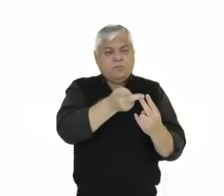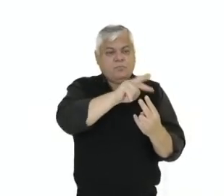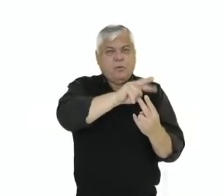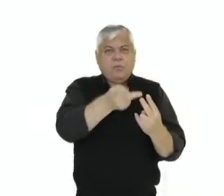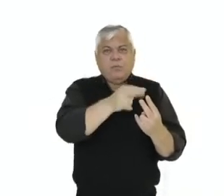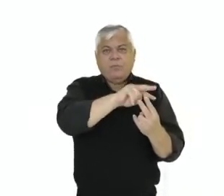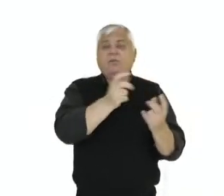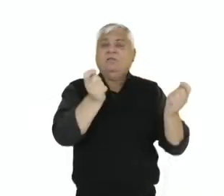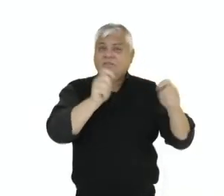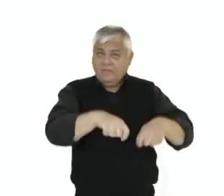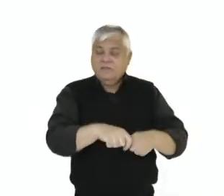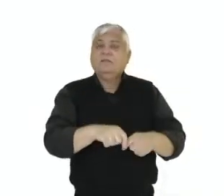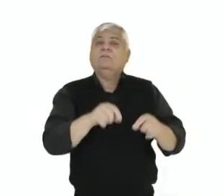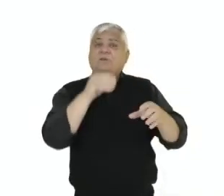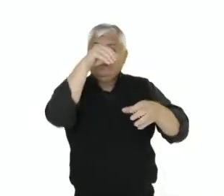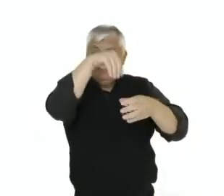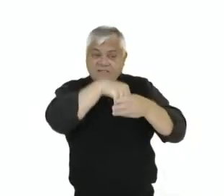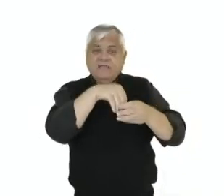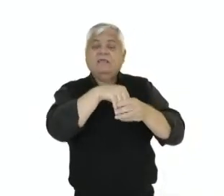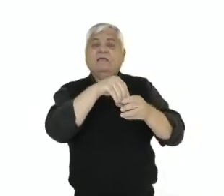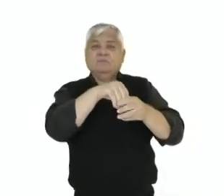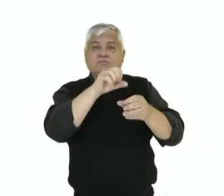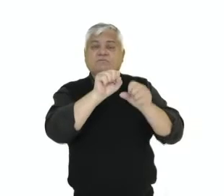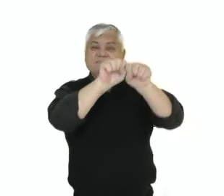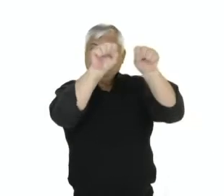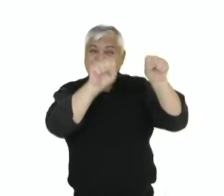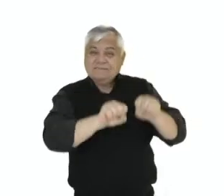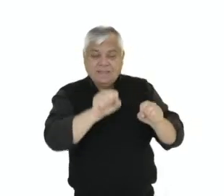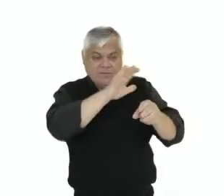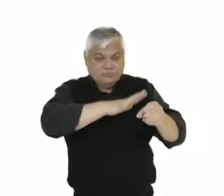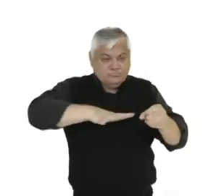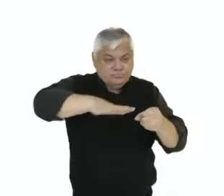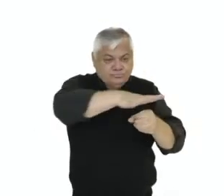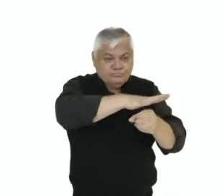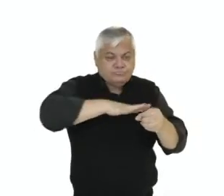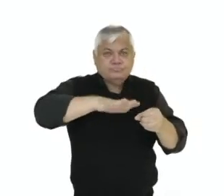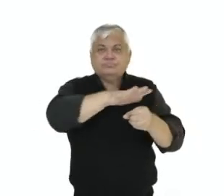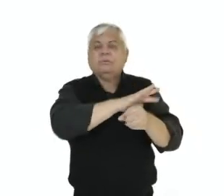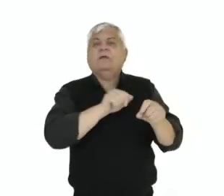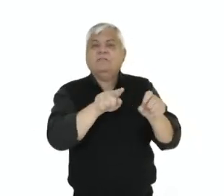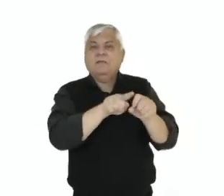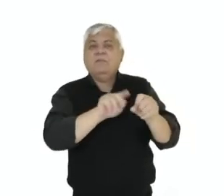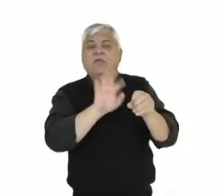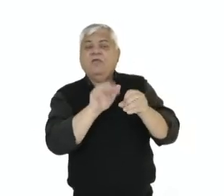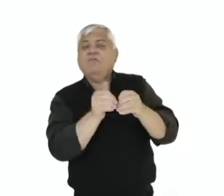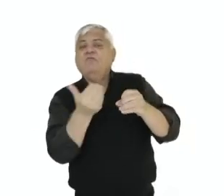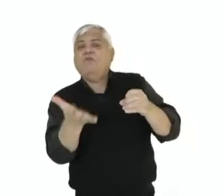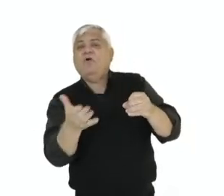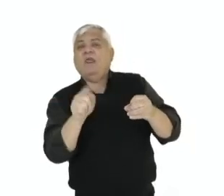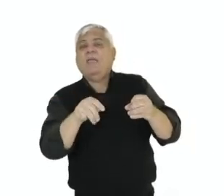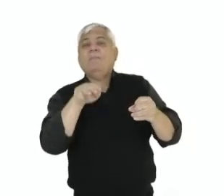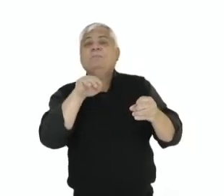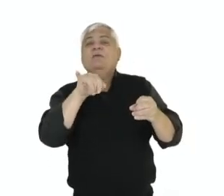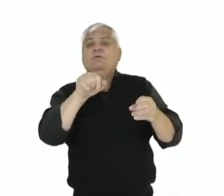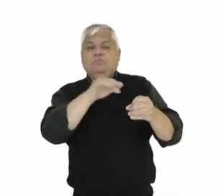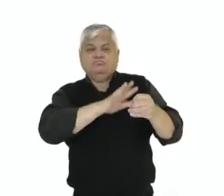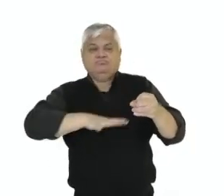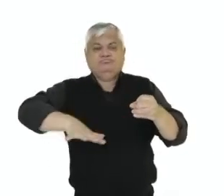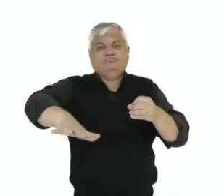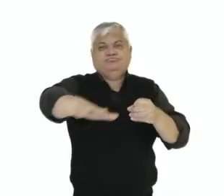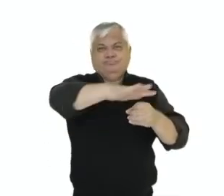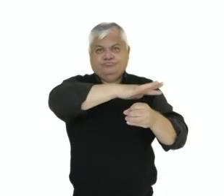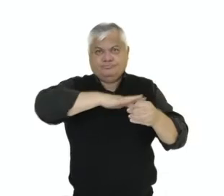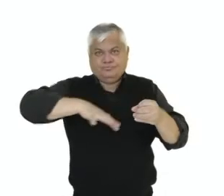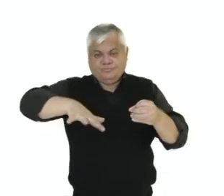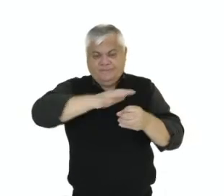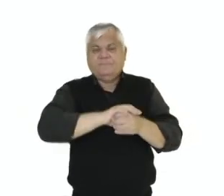pequeno, ecossistema, chamado de sistema, e toda a parte de fora do sistema é chamado de meio. Na